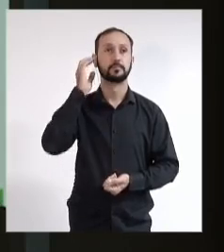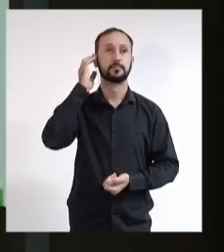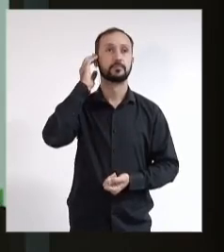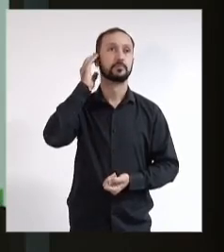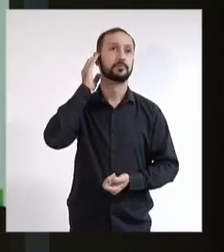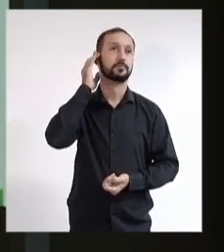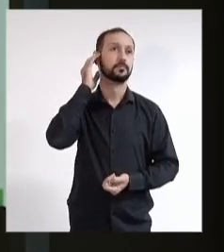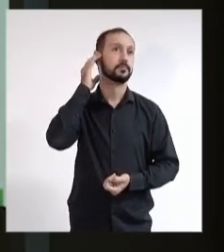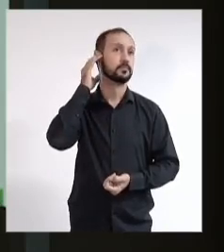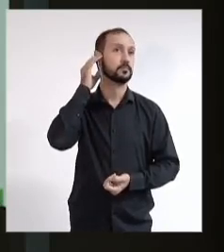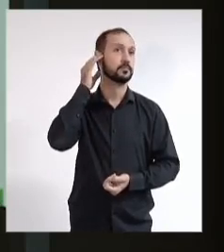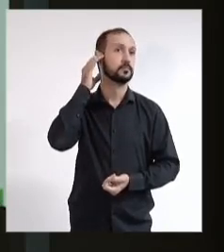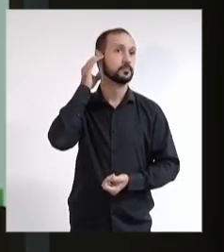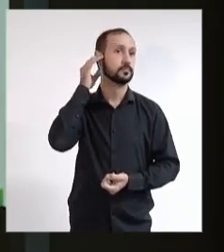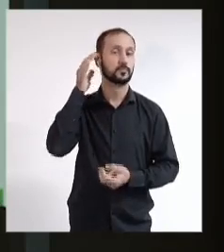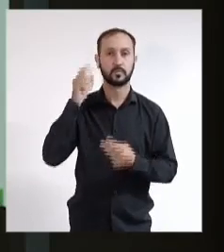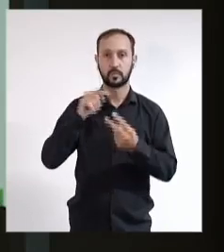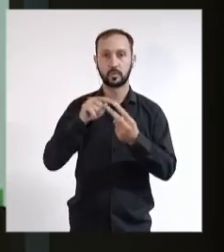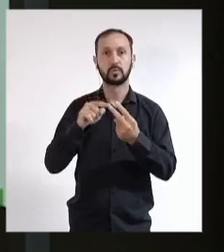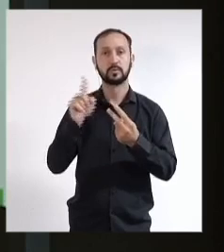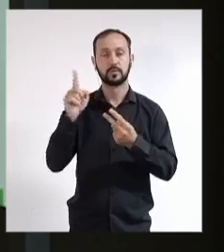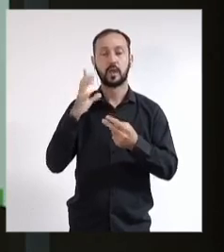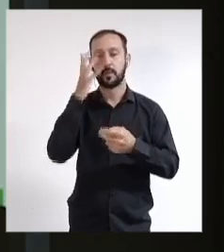22 de bonito